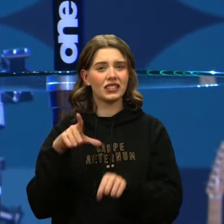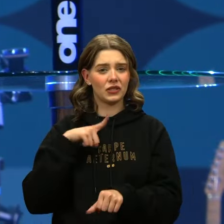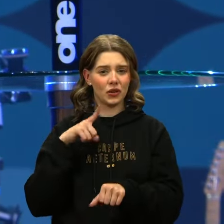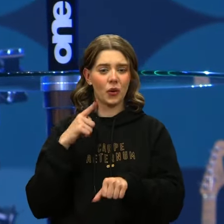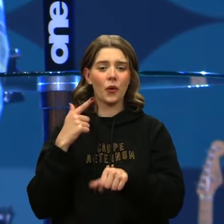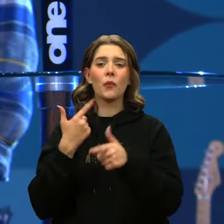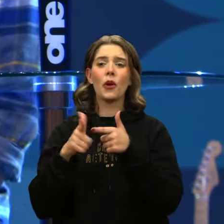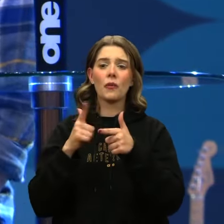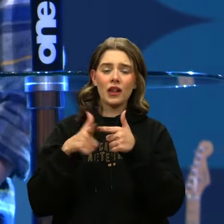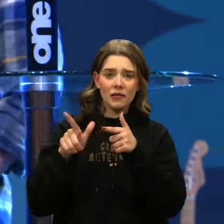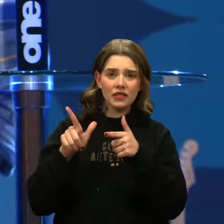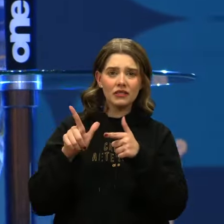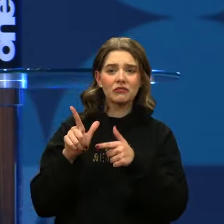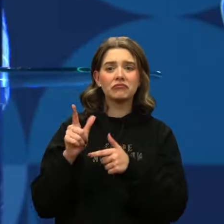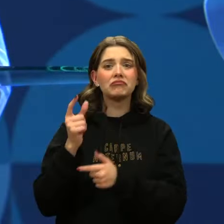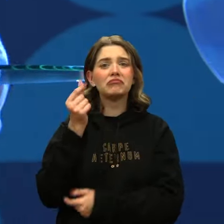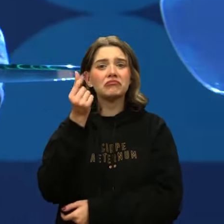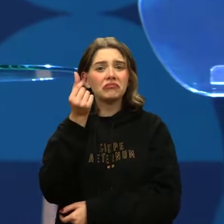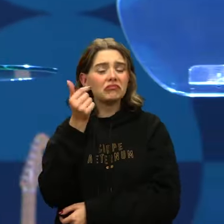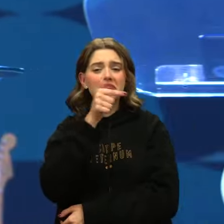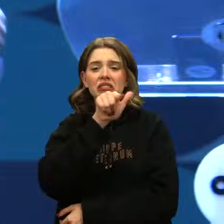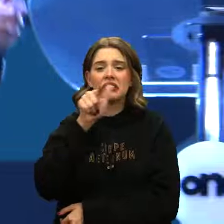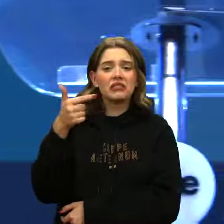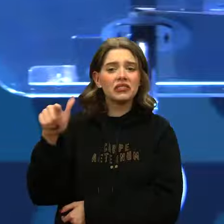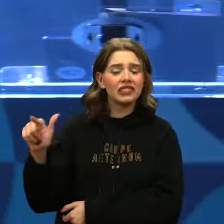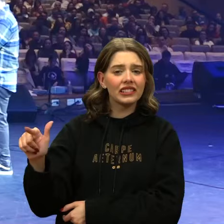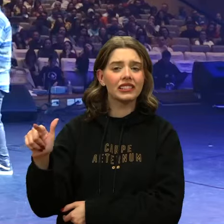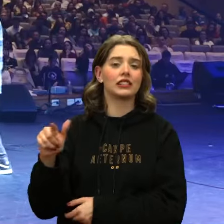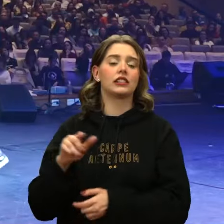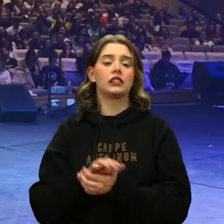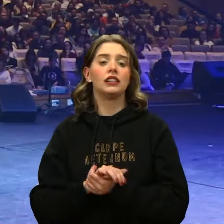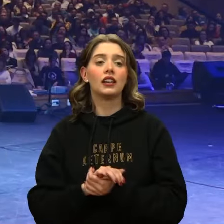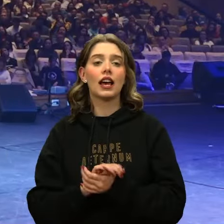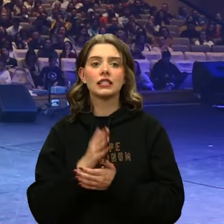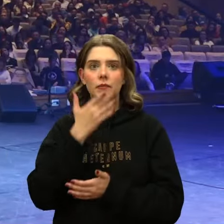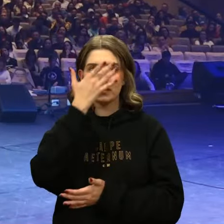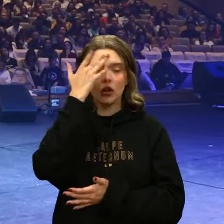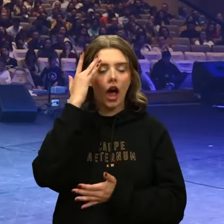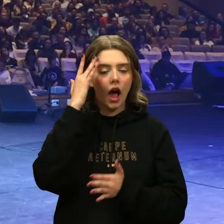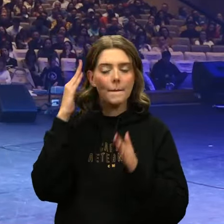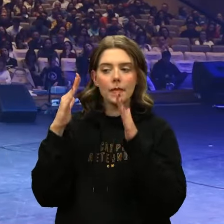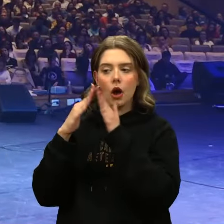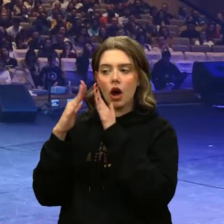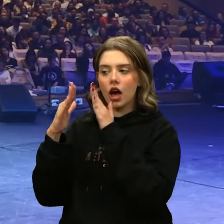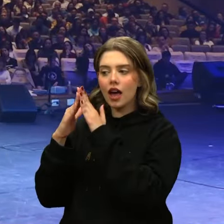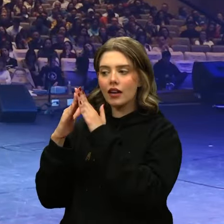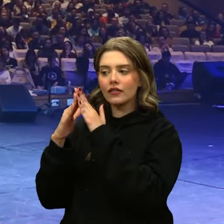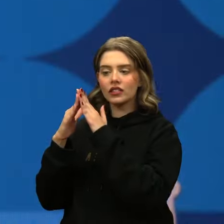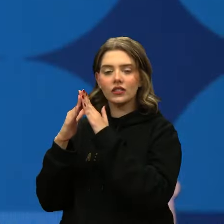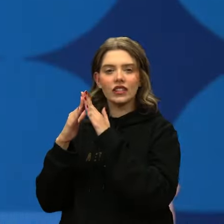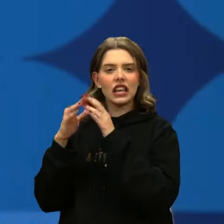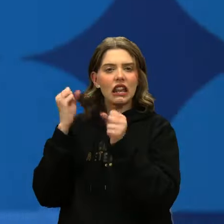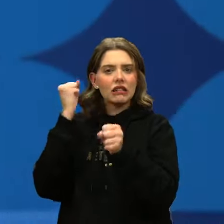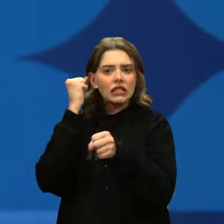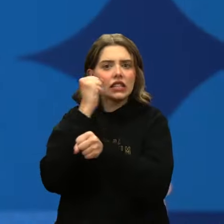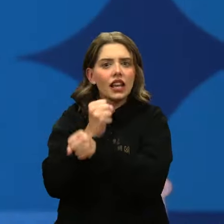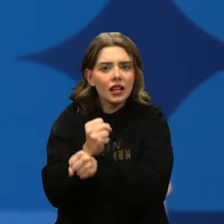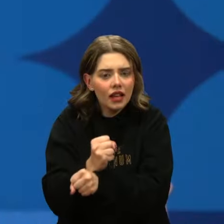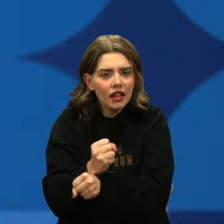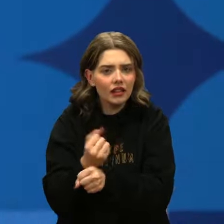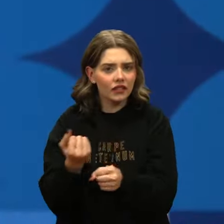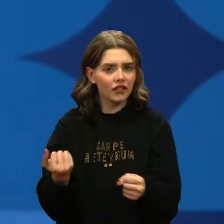cidade, e ainda a história conta que provavelmente dos moradores dessa cidade, a maioria dos cristãos eram escravos.